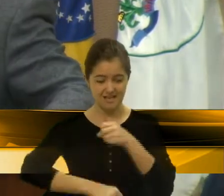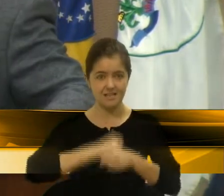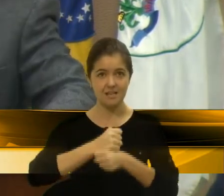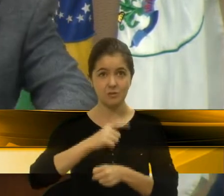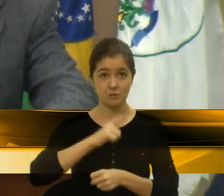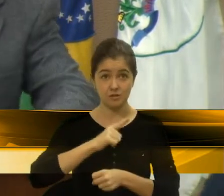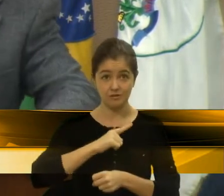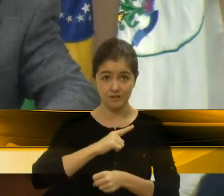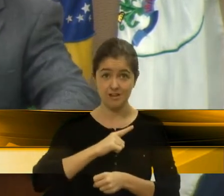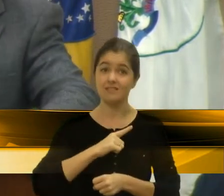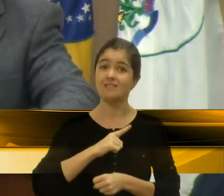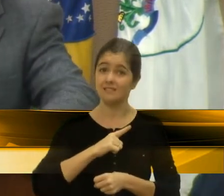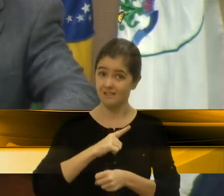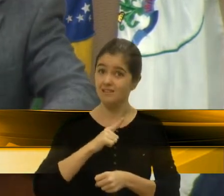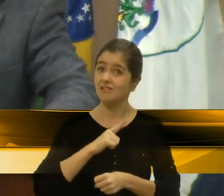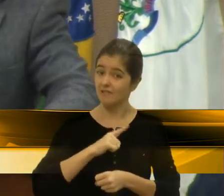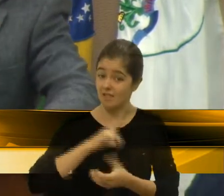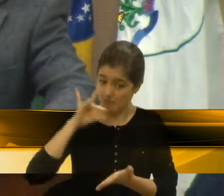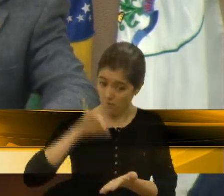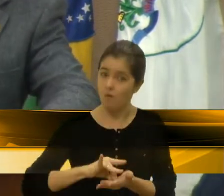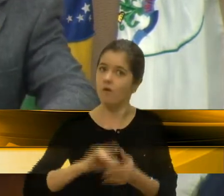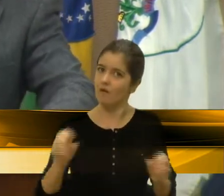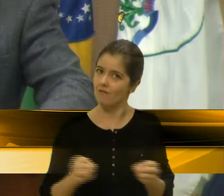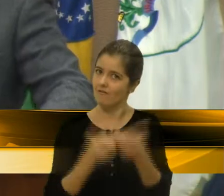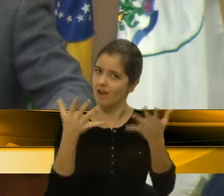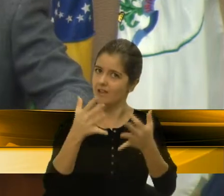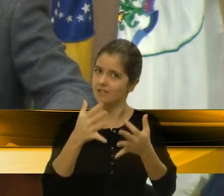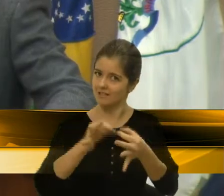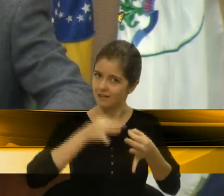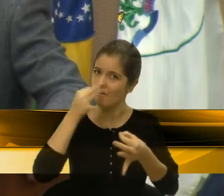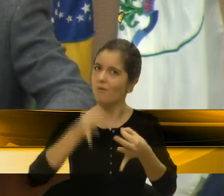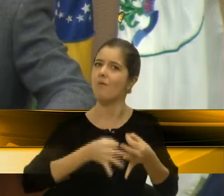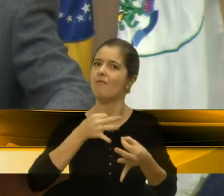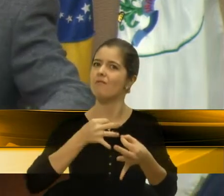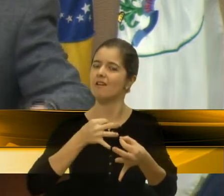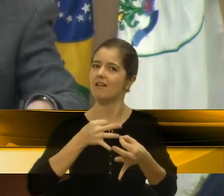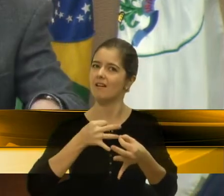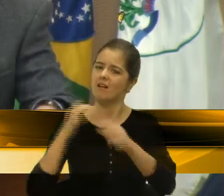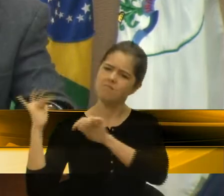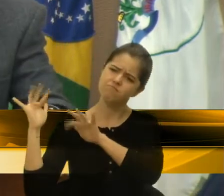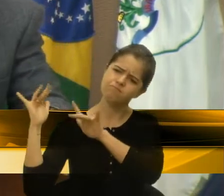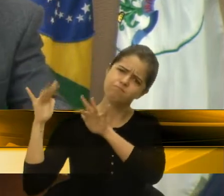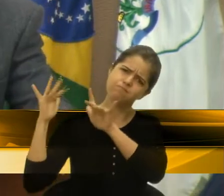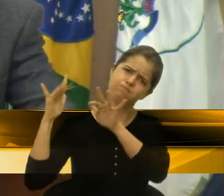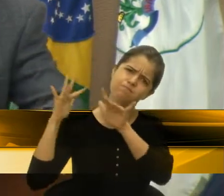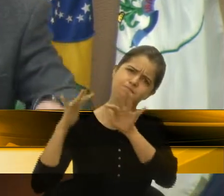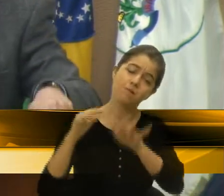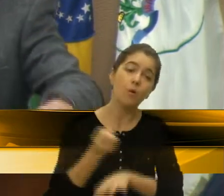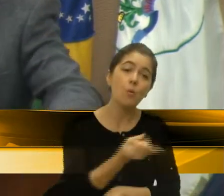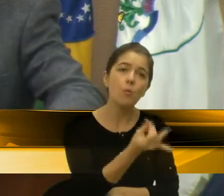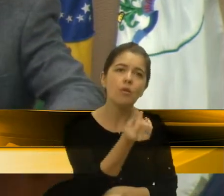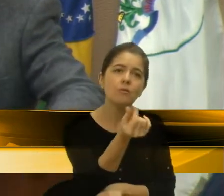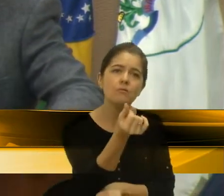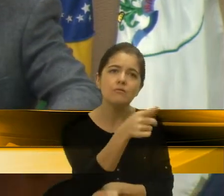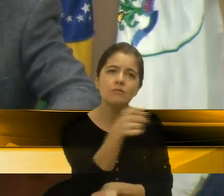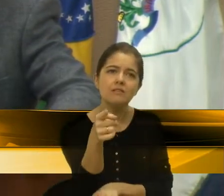com turistas de fora, que viessem para Caxias do Sul, quantos senhores ganhariam?